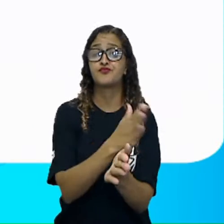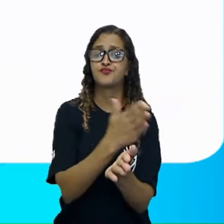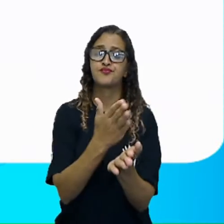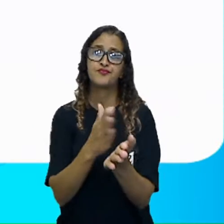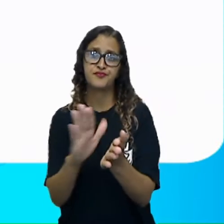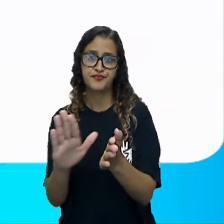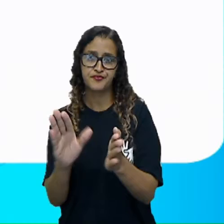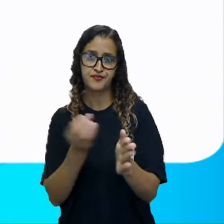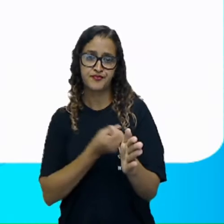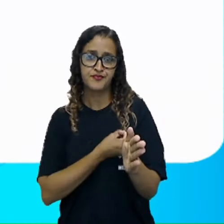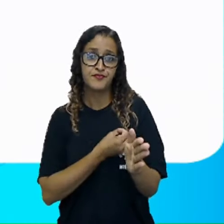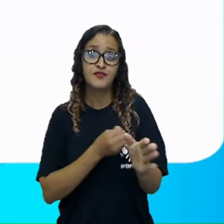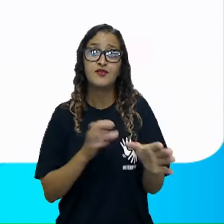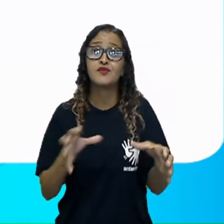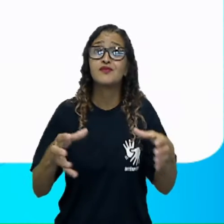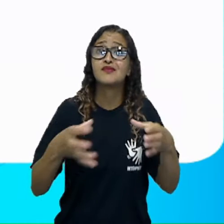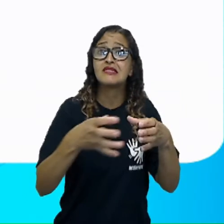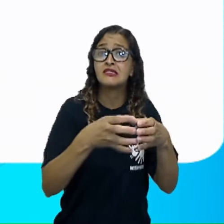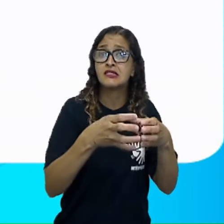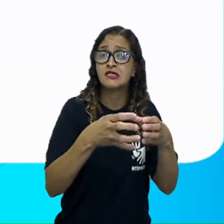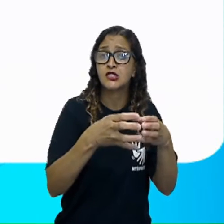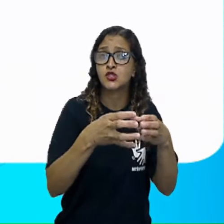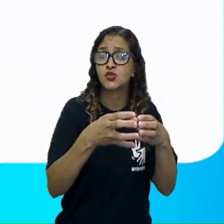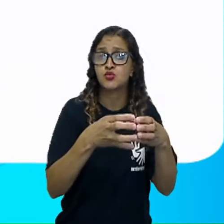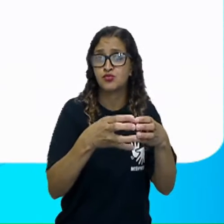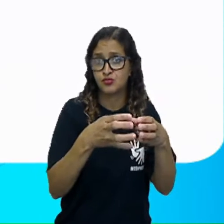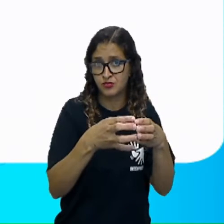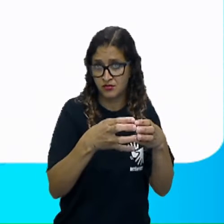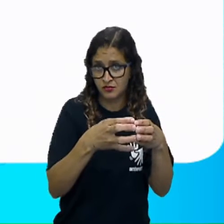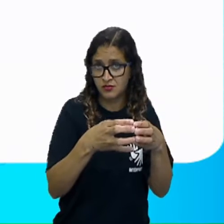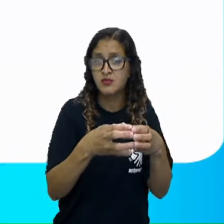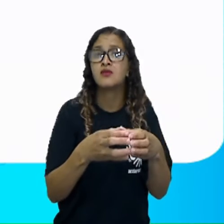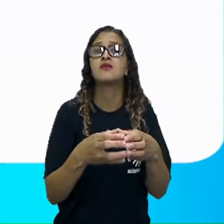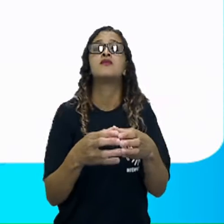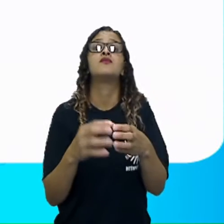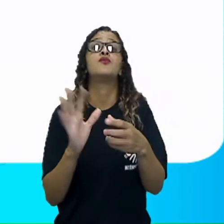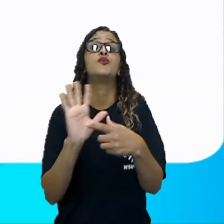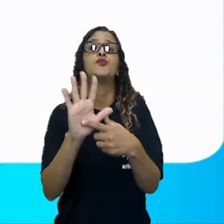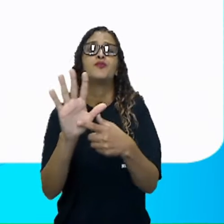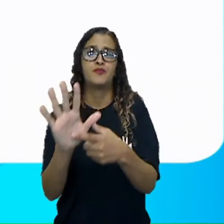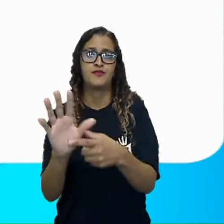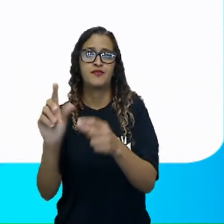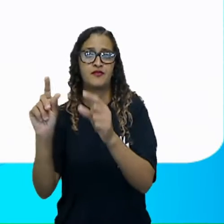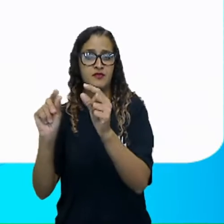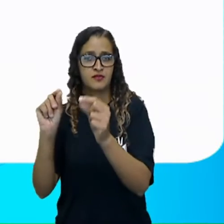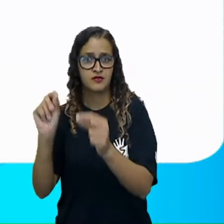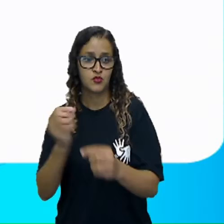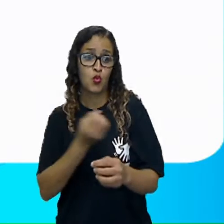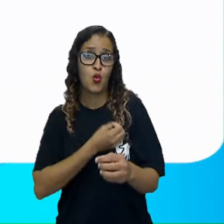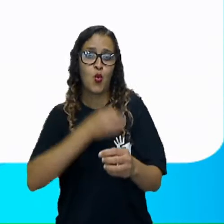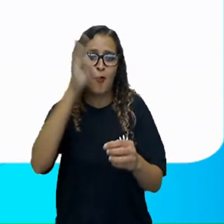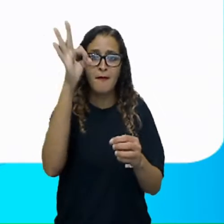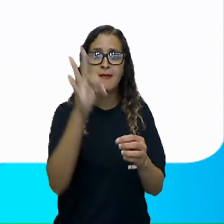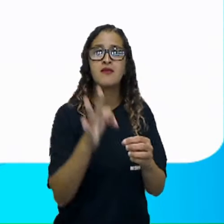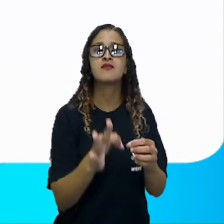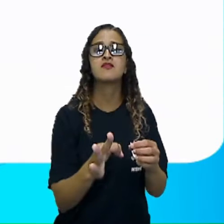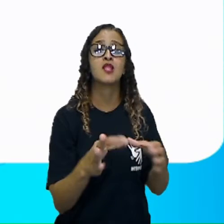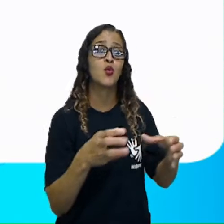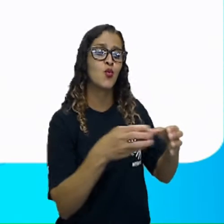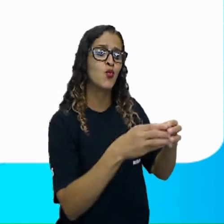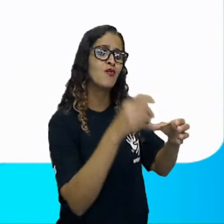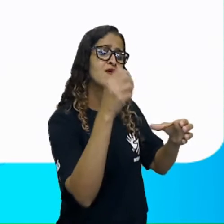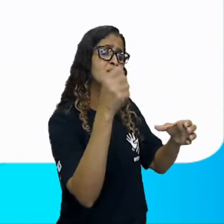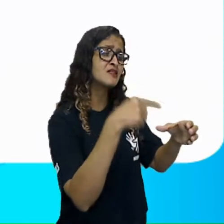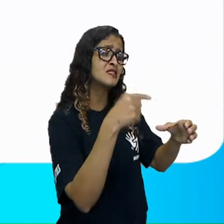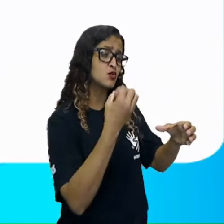numerais coletivos designam conjuntos de seres e indicam o número exato de indivíduos que compõem